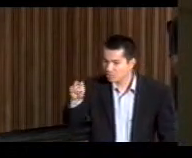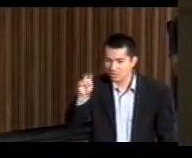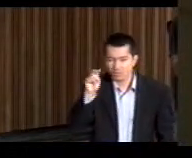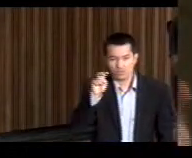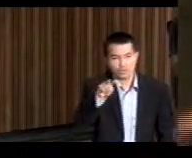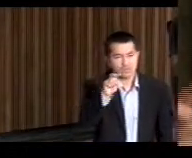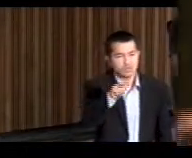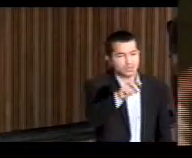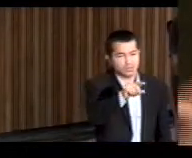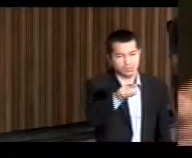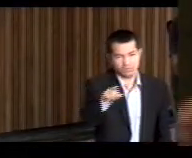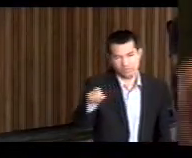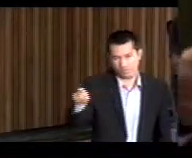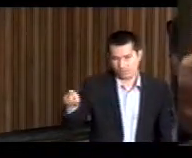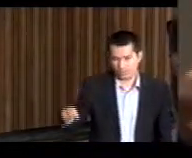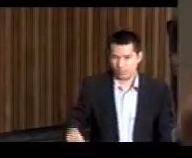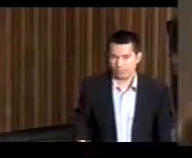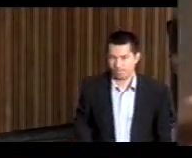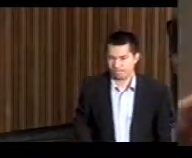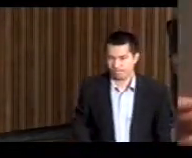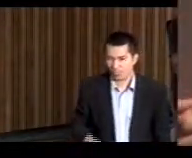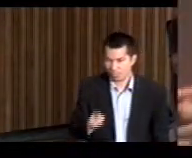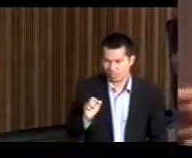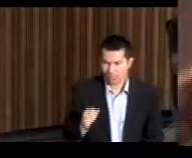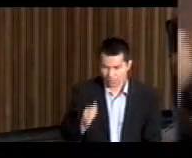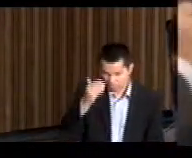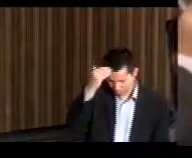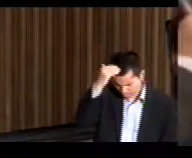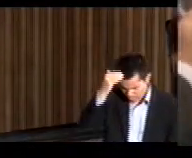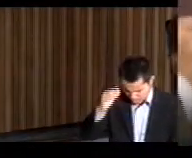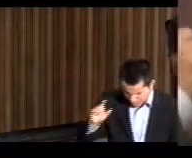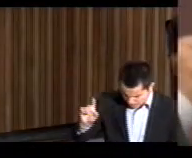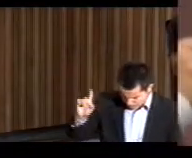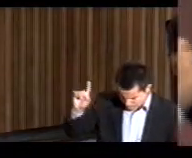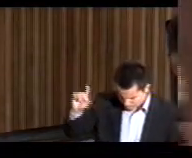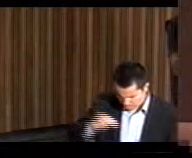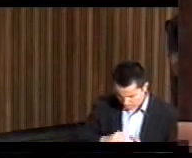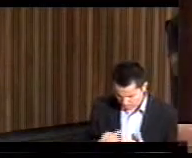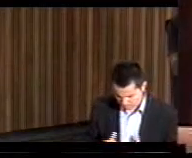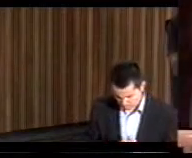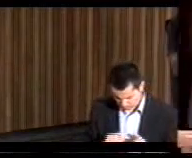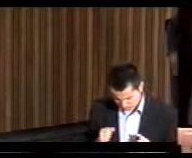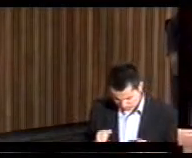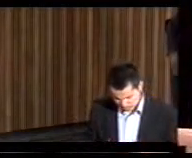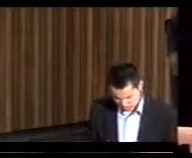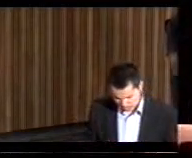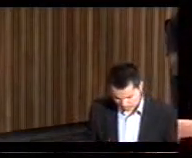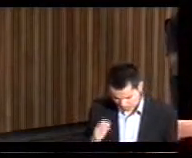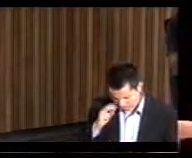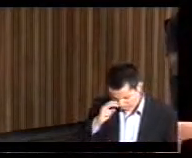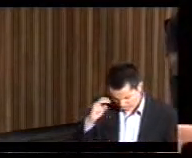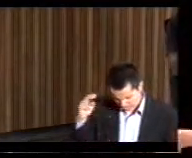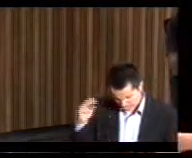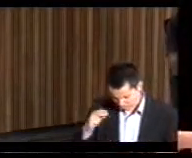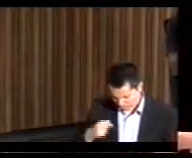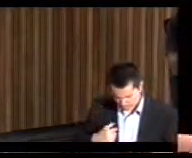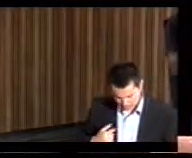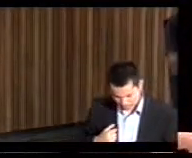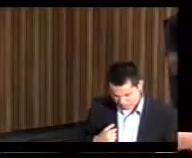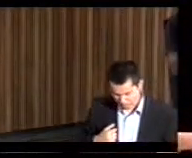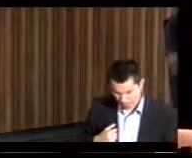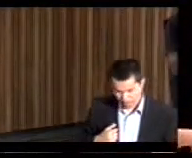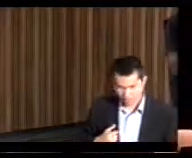para você mesmo, quem vai ouvir a oração é o Deus Todo-Poderoso. Na Bíblia está escrito em hebraico,